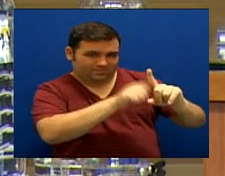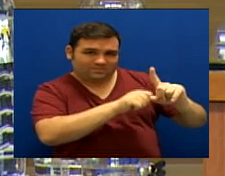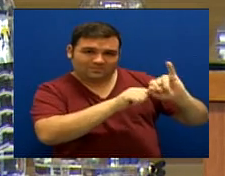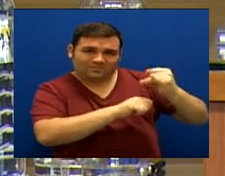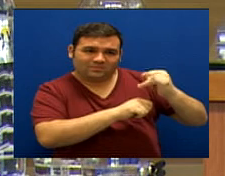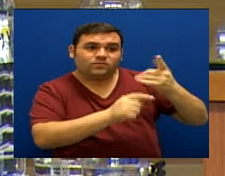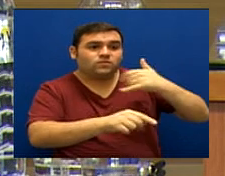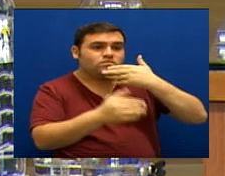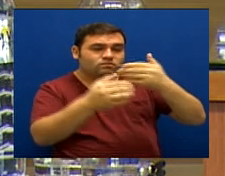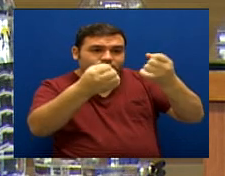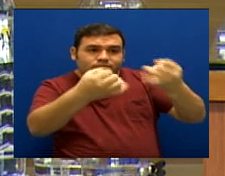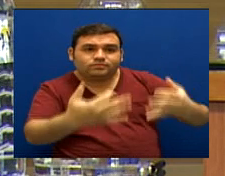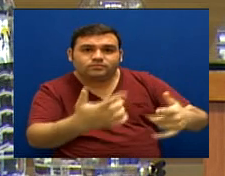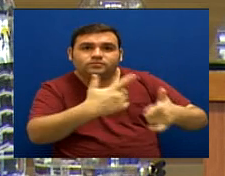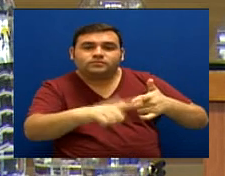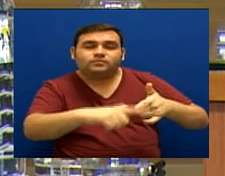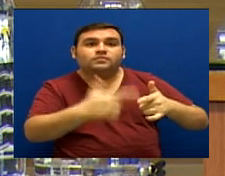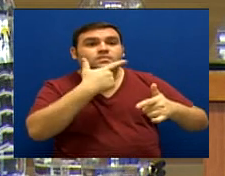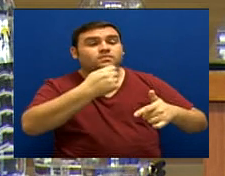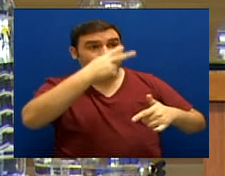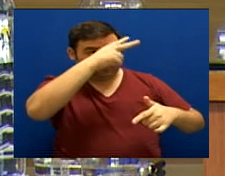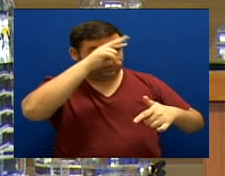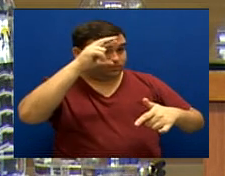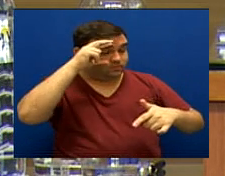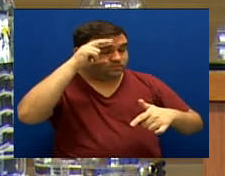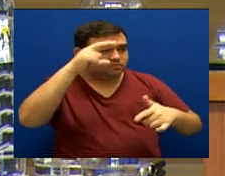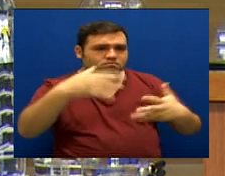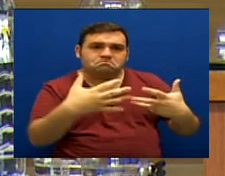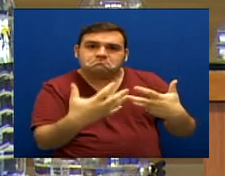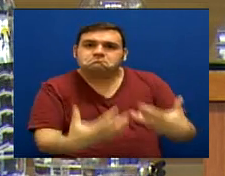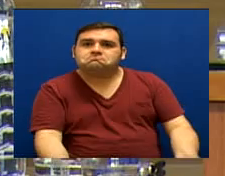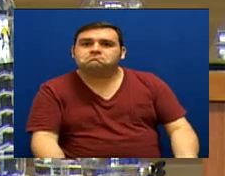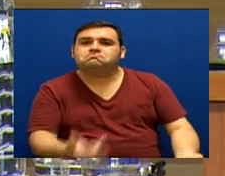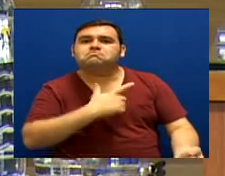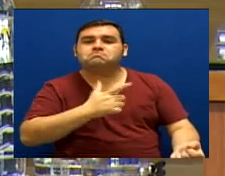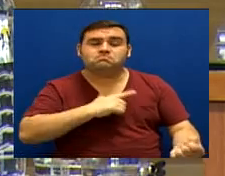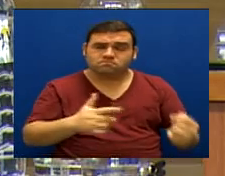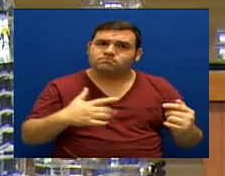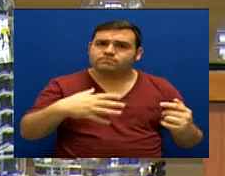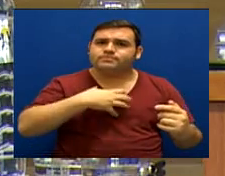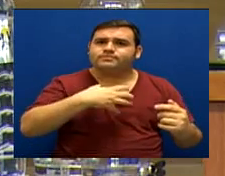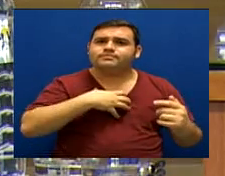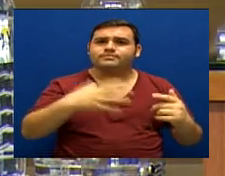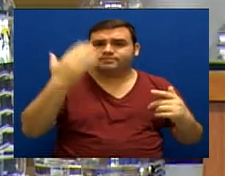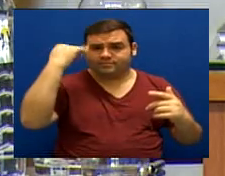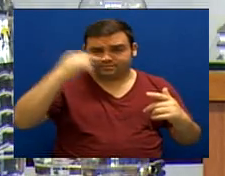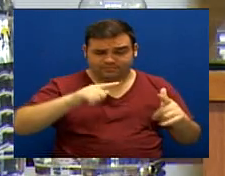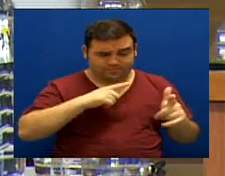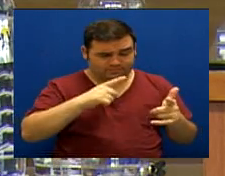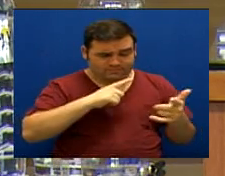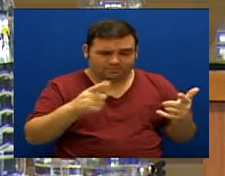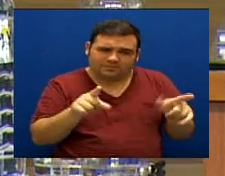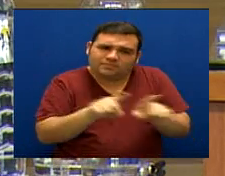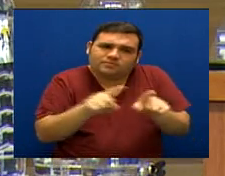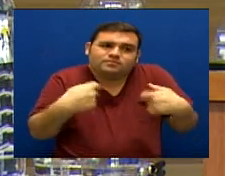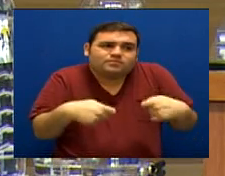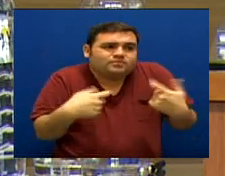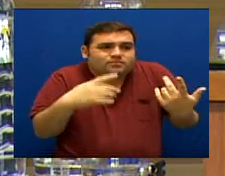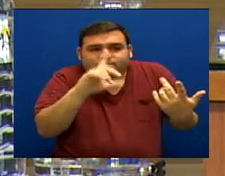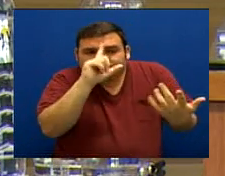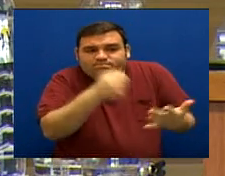apontamos essa situação eo prefeito está sensível a essas situações e de fato vai ter que tomar algumas medidas